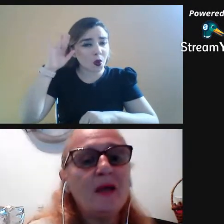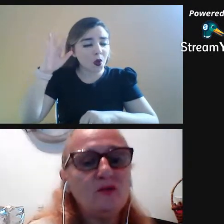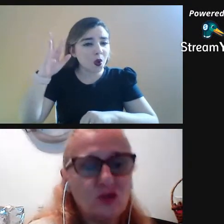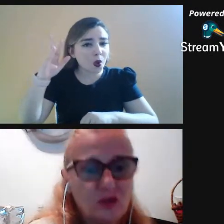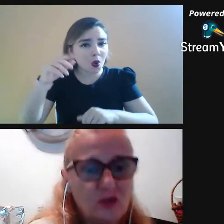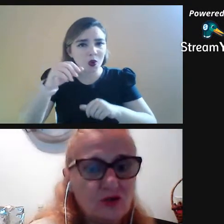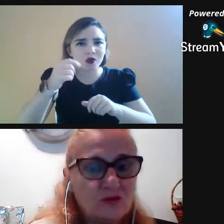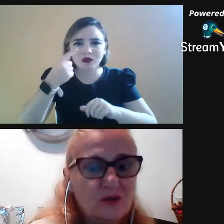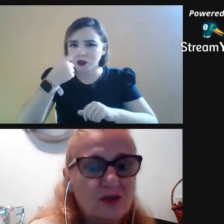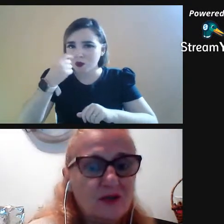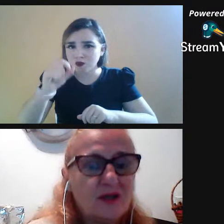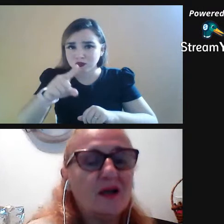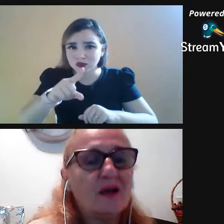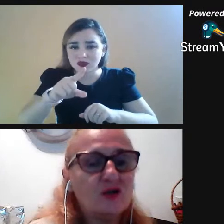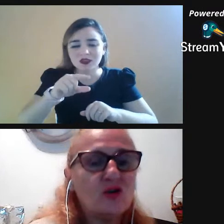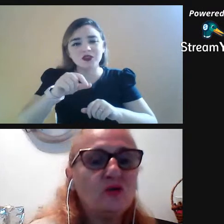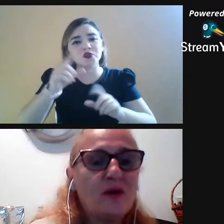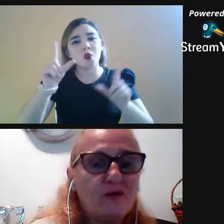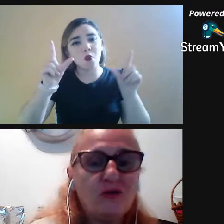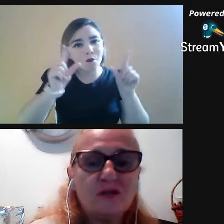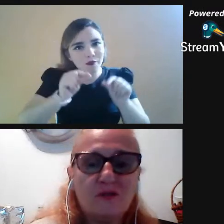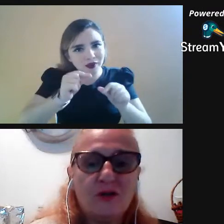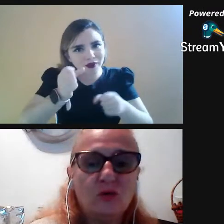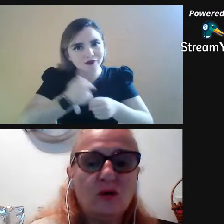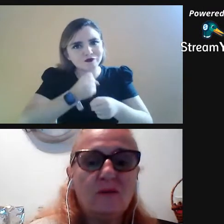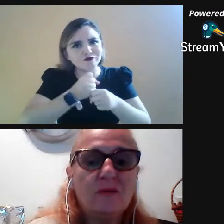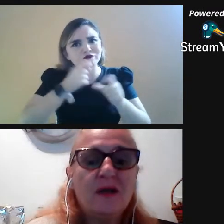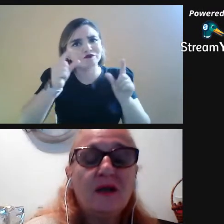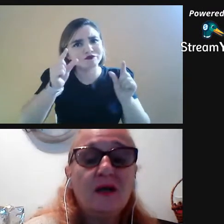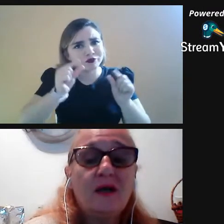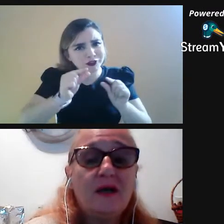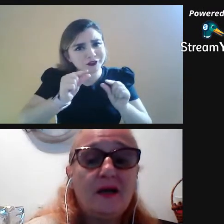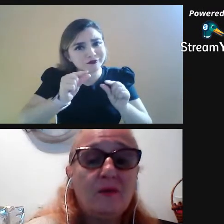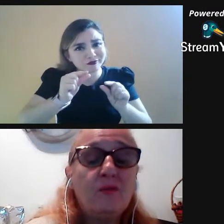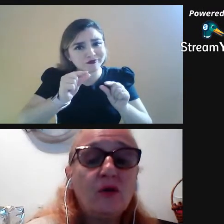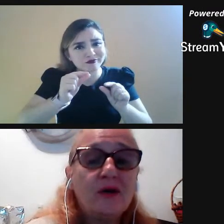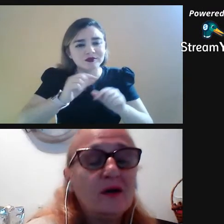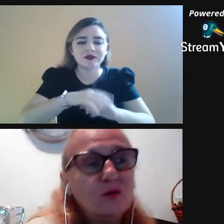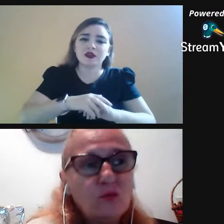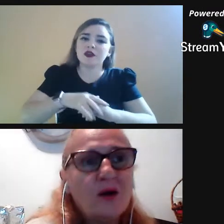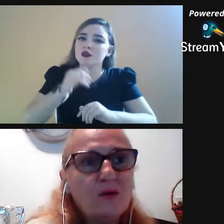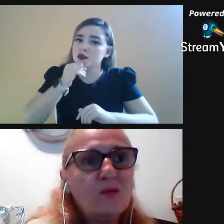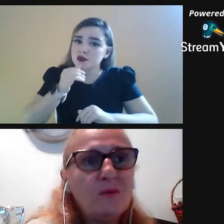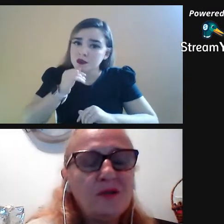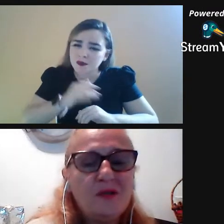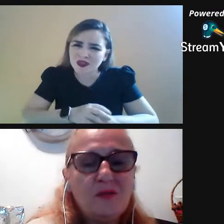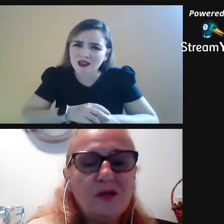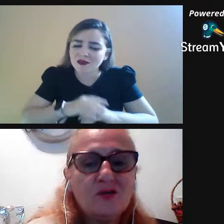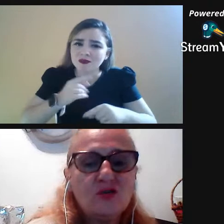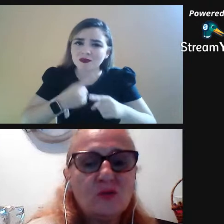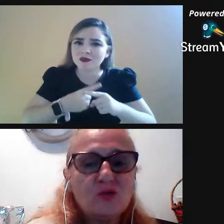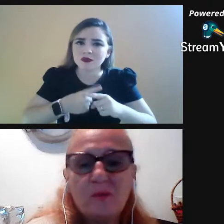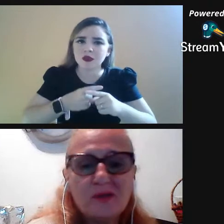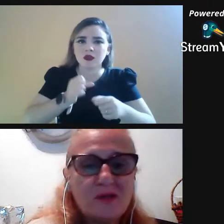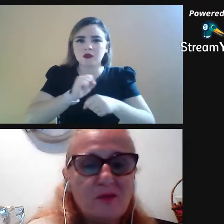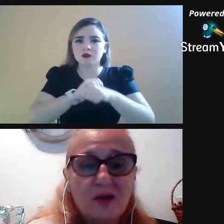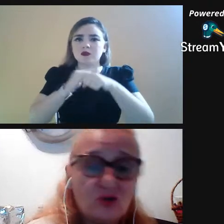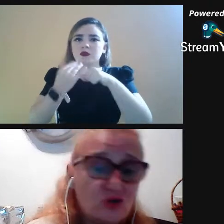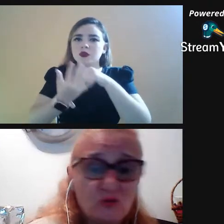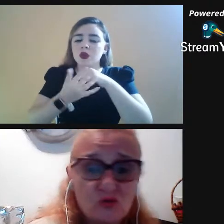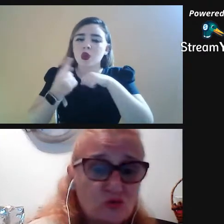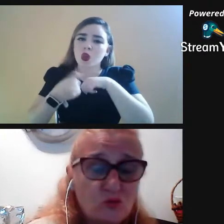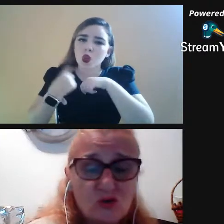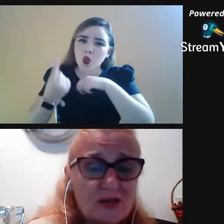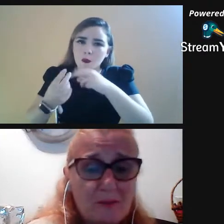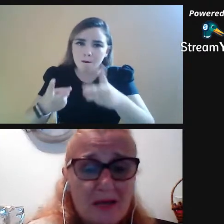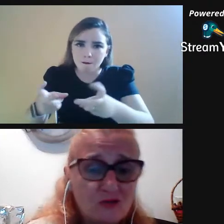esse lixo ou produzir menos lixo, tá? Aquela história do iPhone que você falou. Porque com a